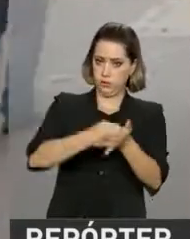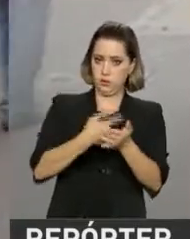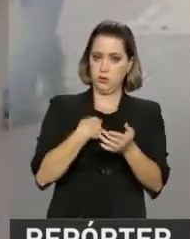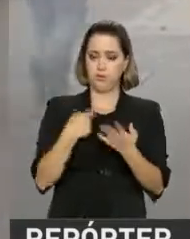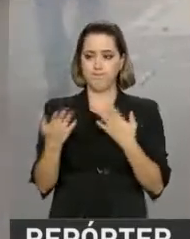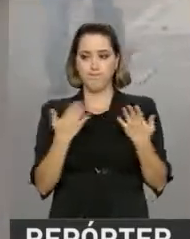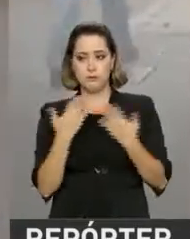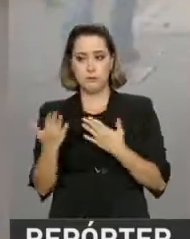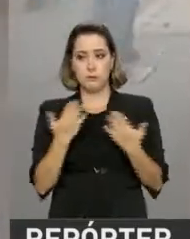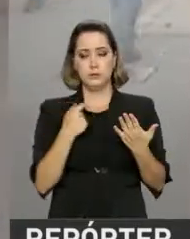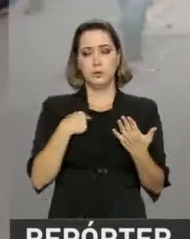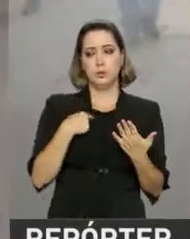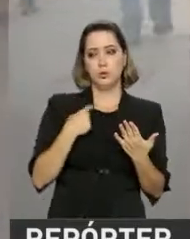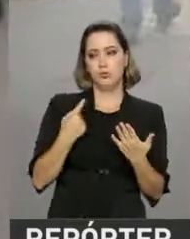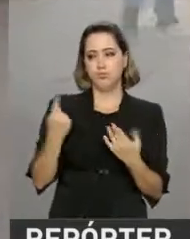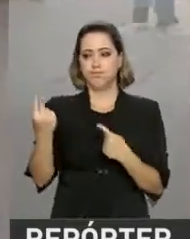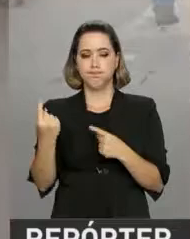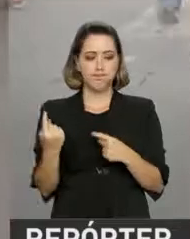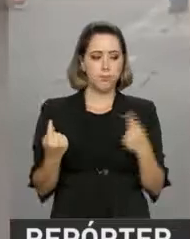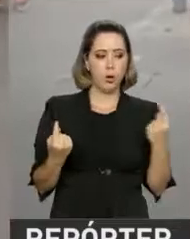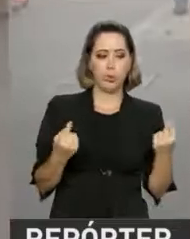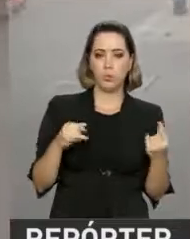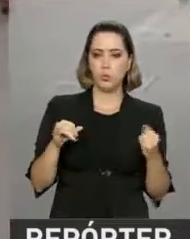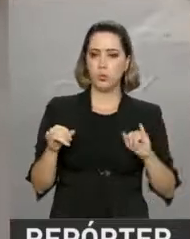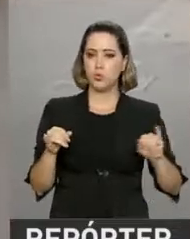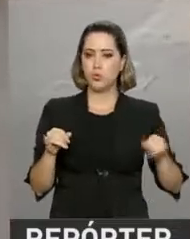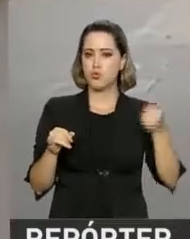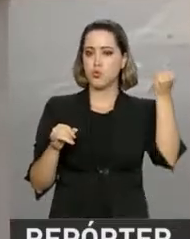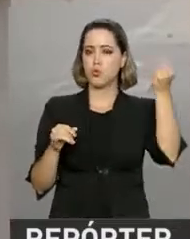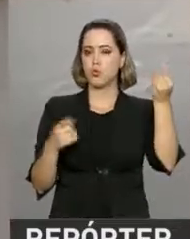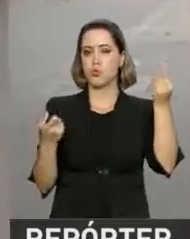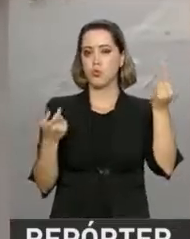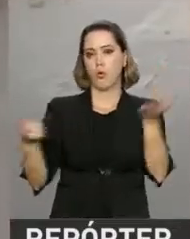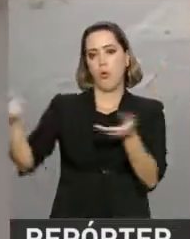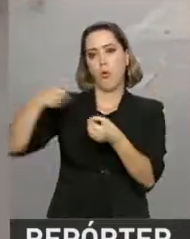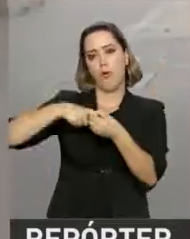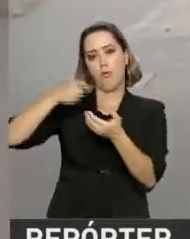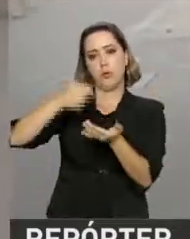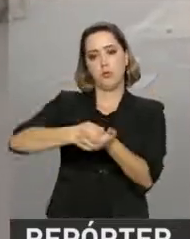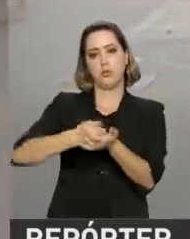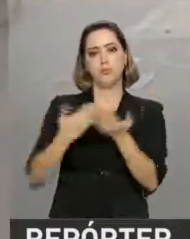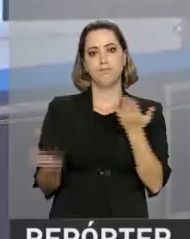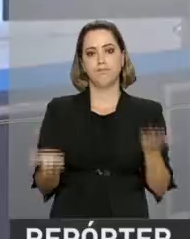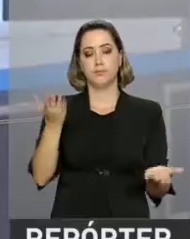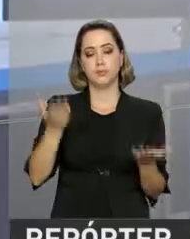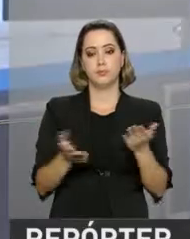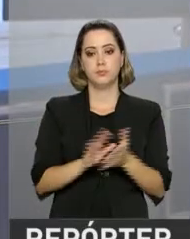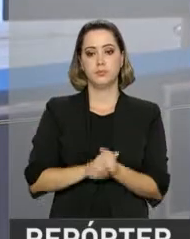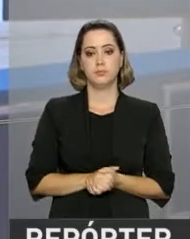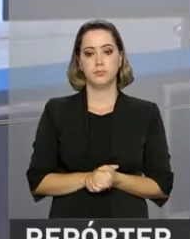pago efetivamente de juros da conta que eu quero quitar. Então, o que for maior, fica.